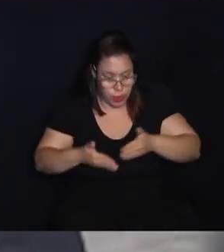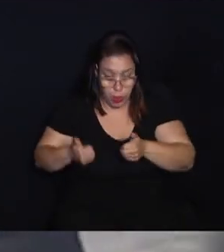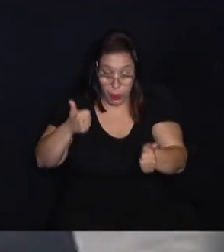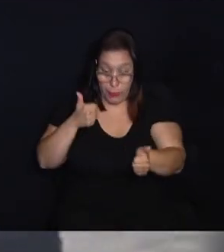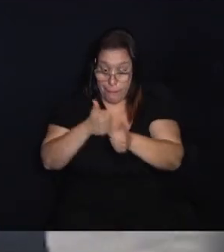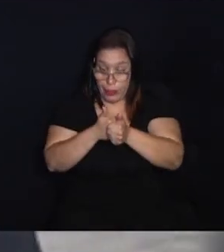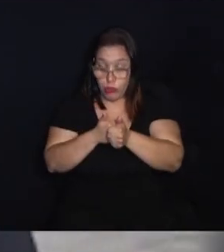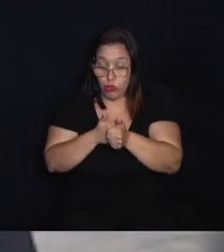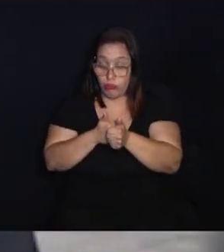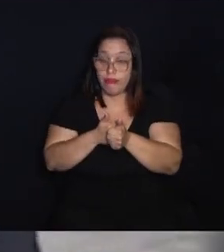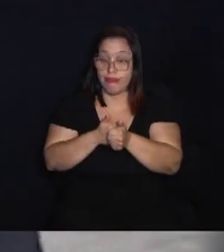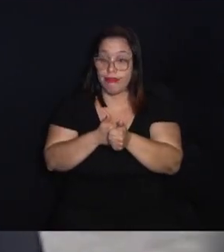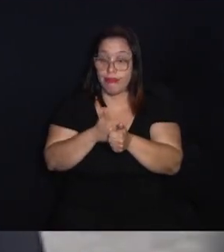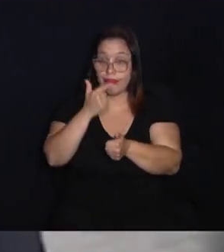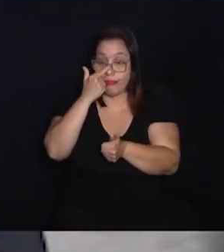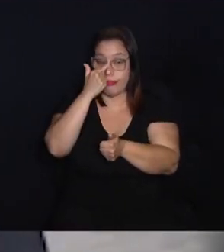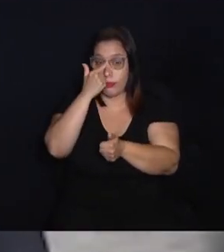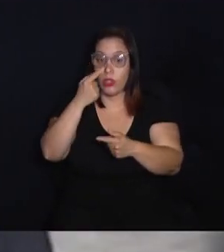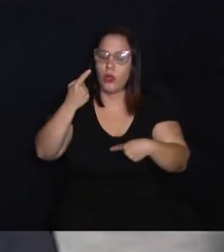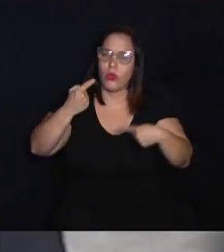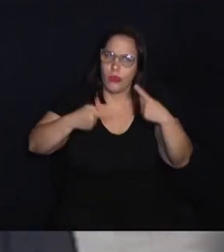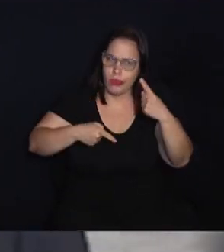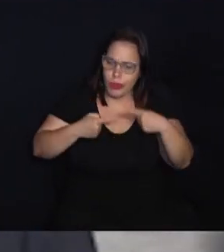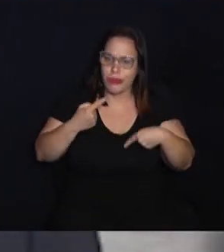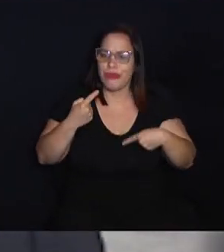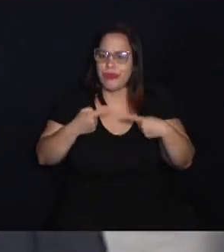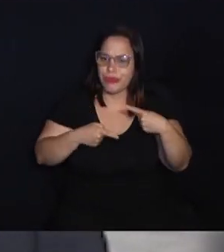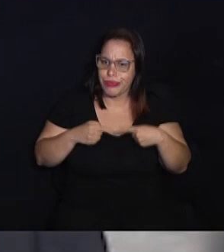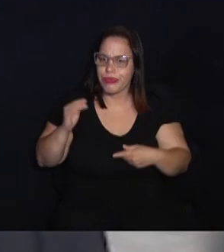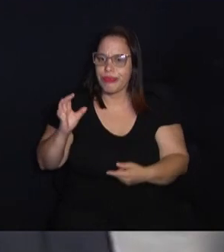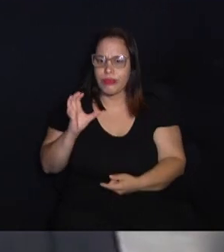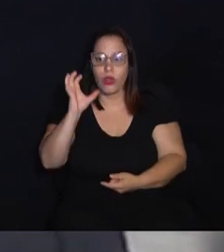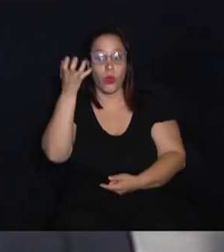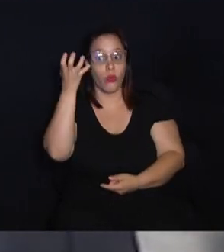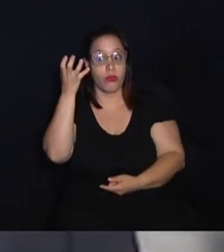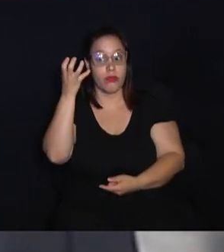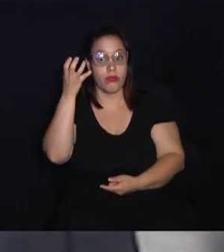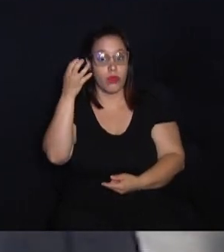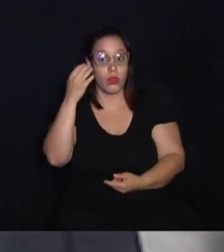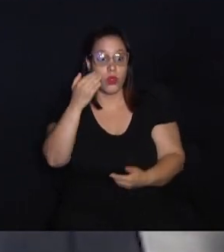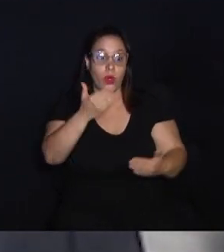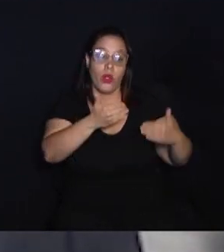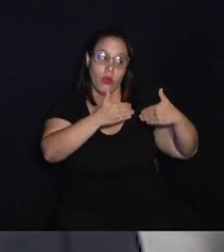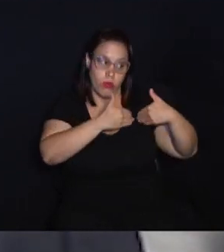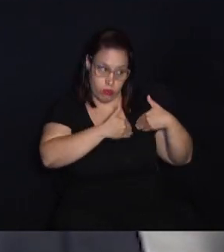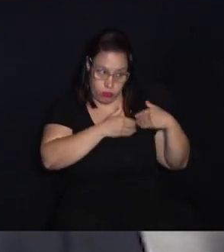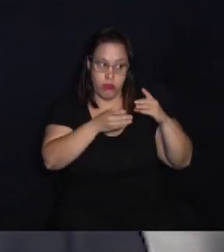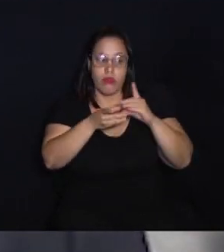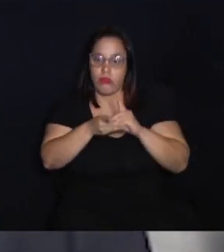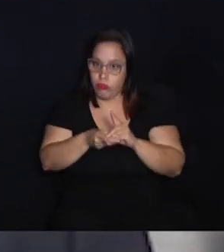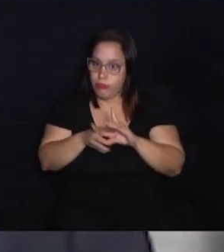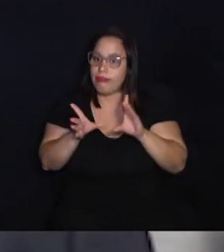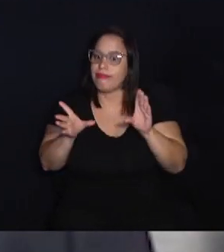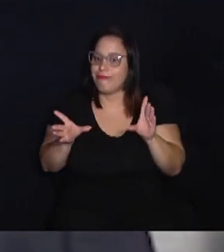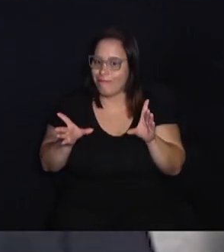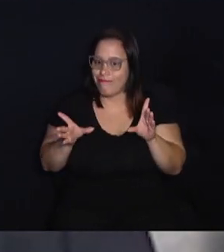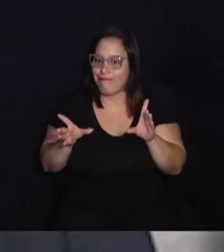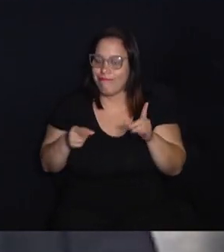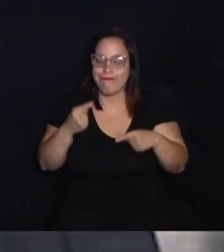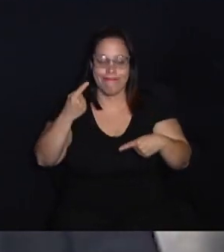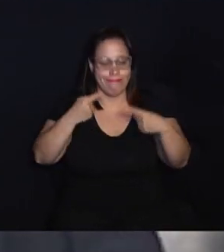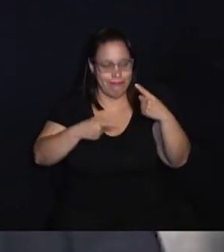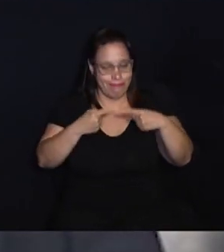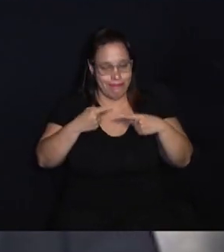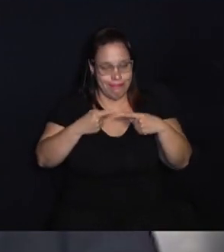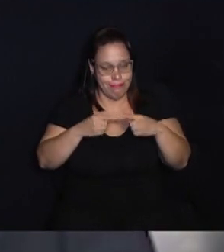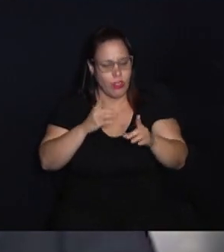da Câmara e permitir que o debate aconteça na Câmara de forma respeitosa, democrática e a partir do debate